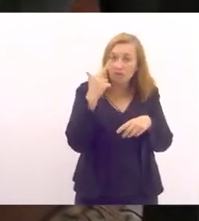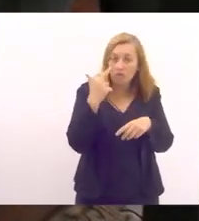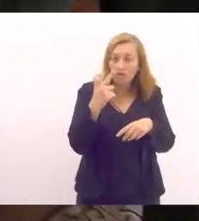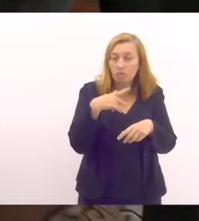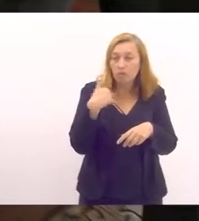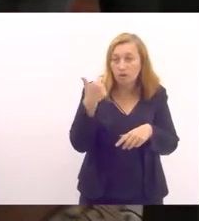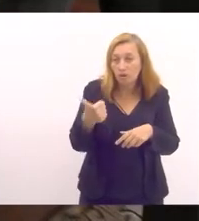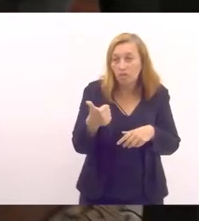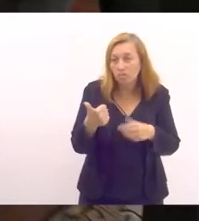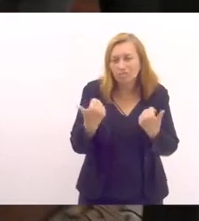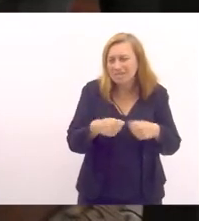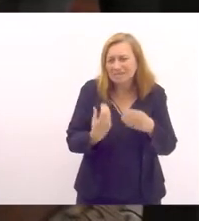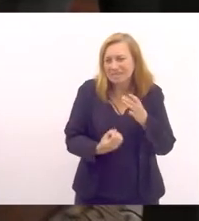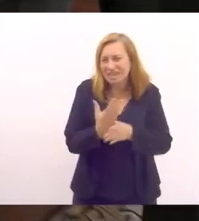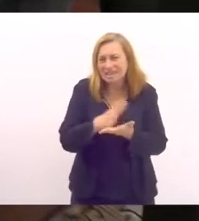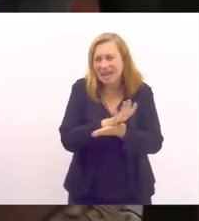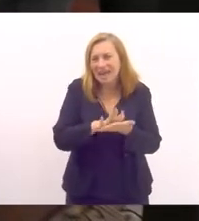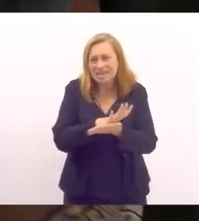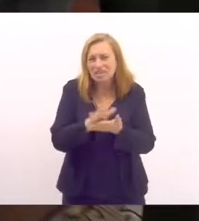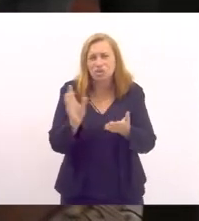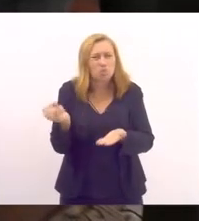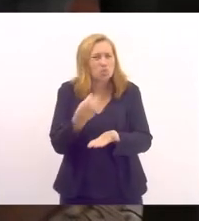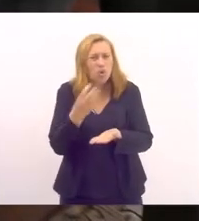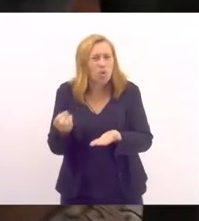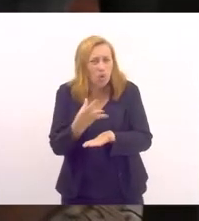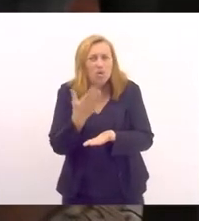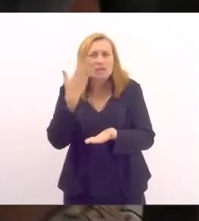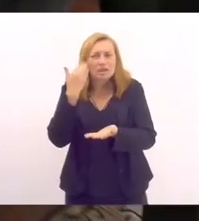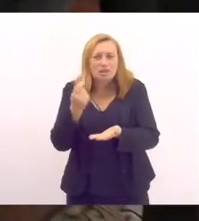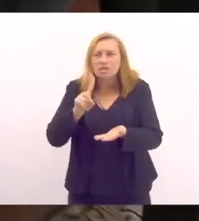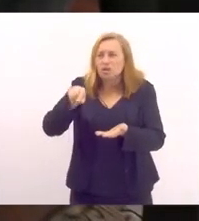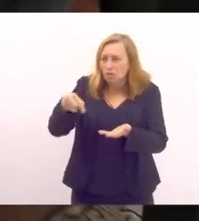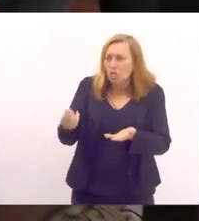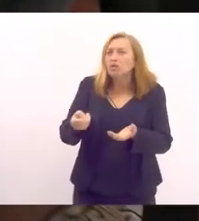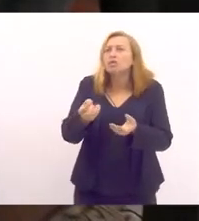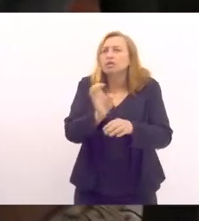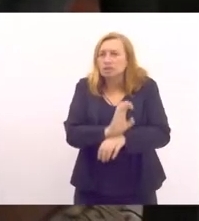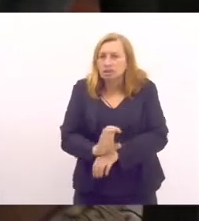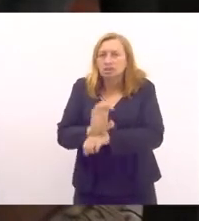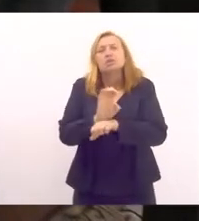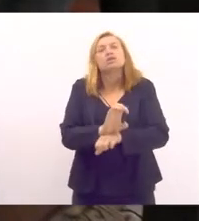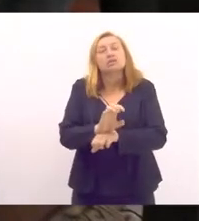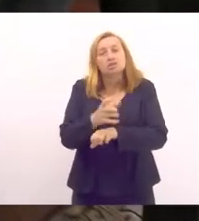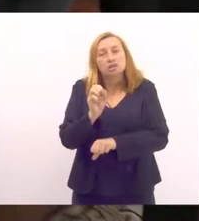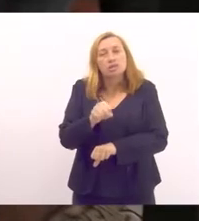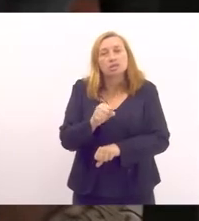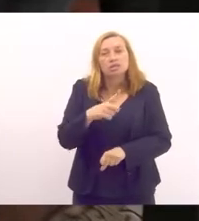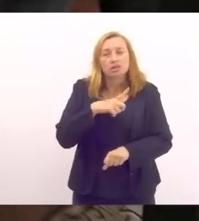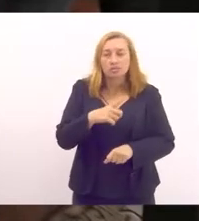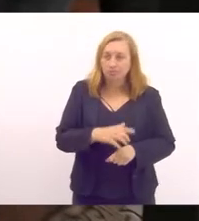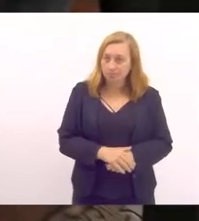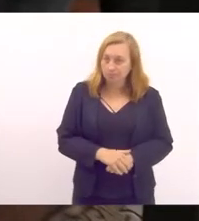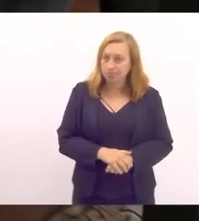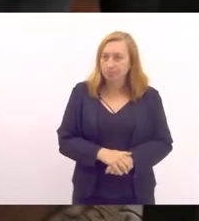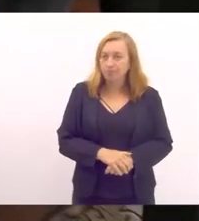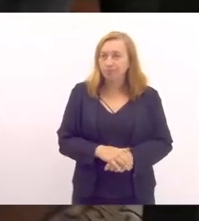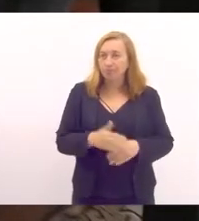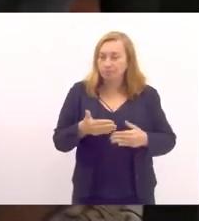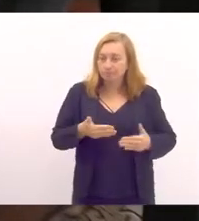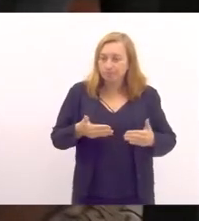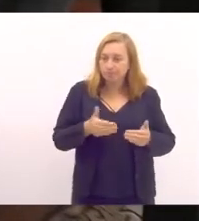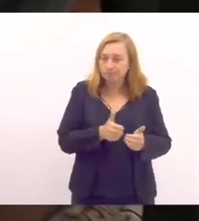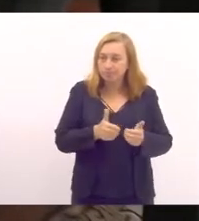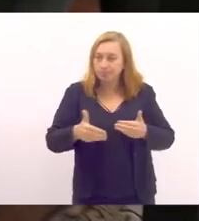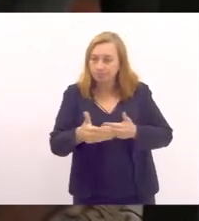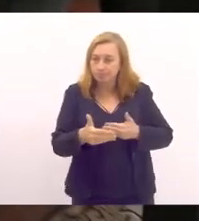A gente não precisa criar nada novo, né, Fábio? Nós sabemos que tem outros estados, temos outros estados, que já estão um pouquinho mais adiantados